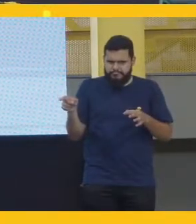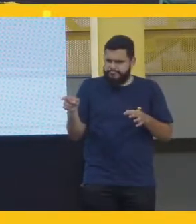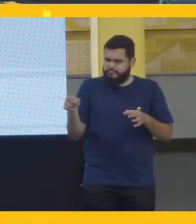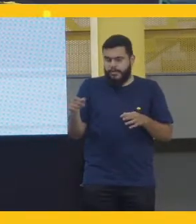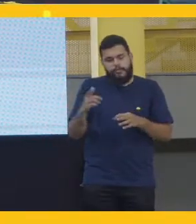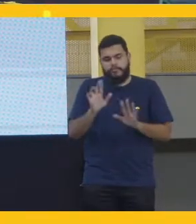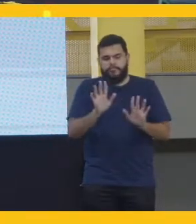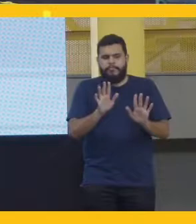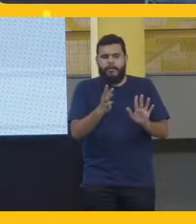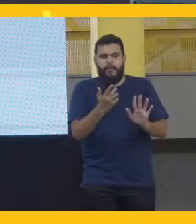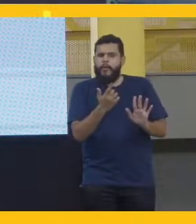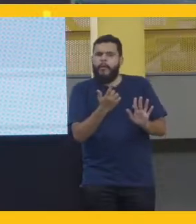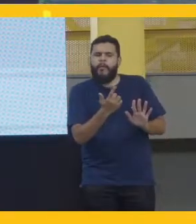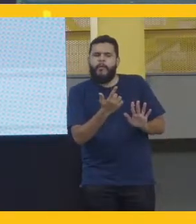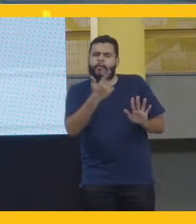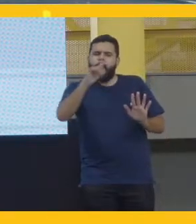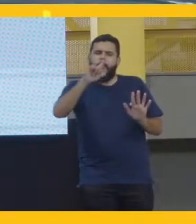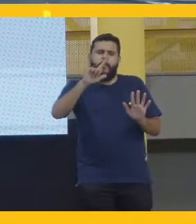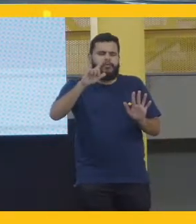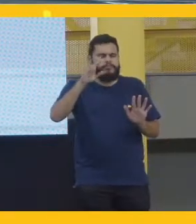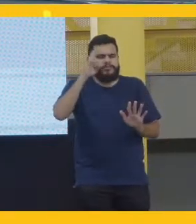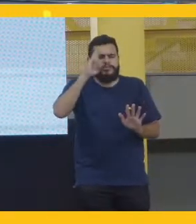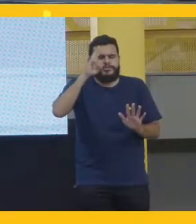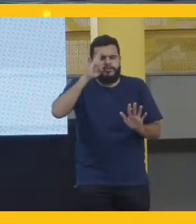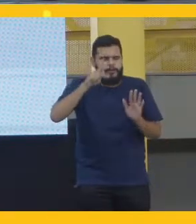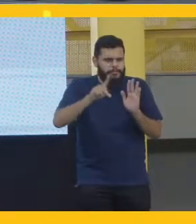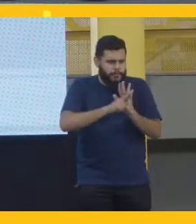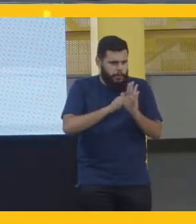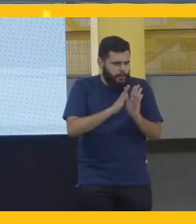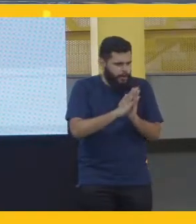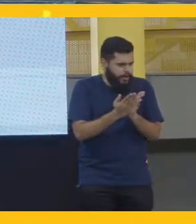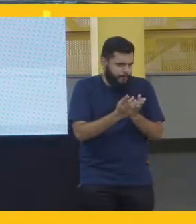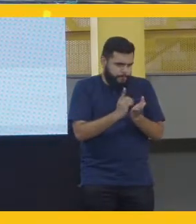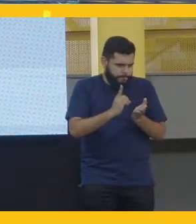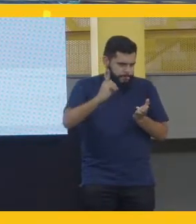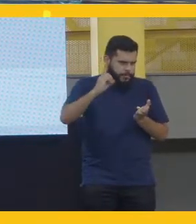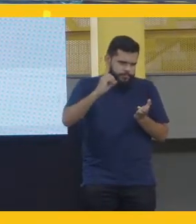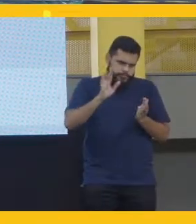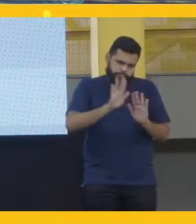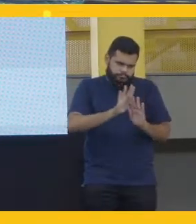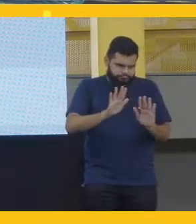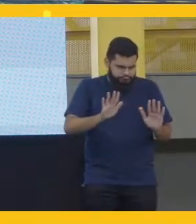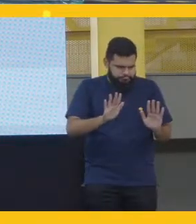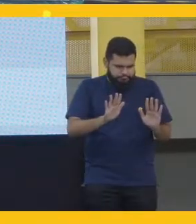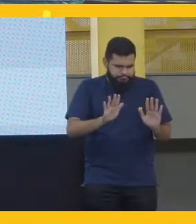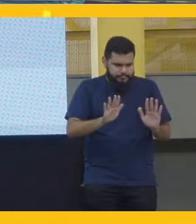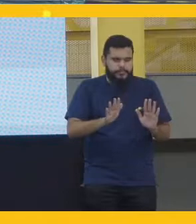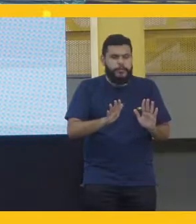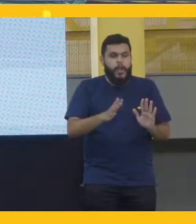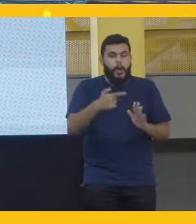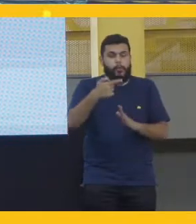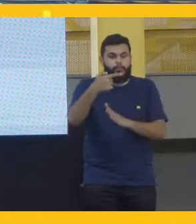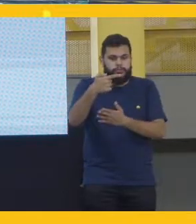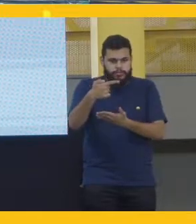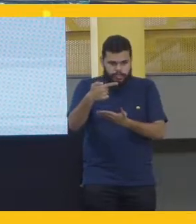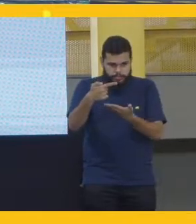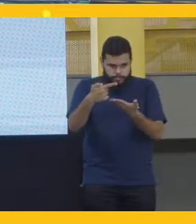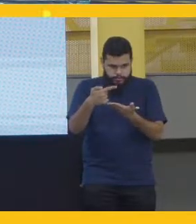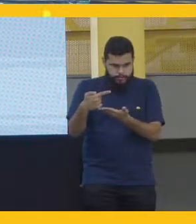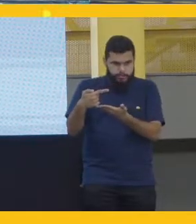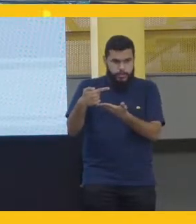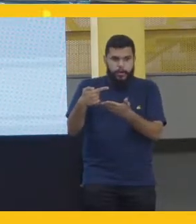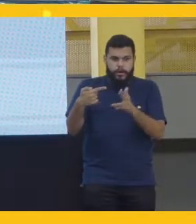uma parábola que ele utilizou para poder exemplificar. O 7, ele era utilizado